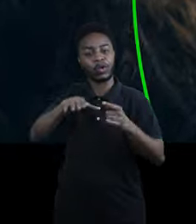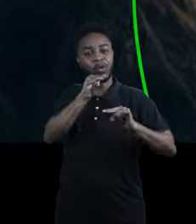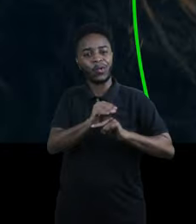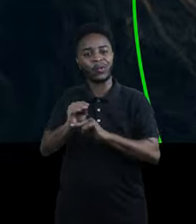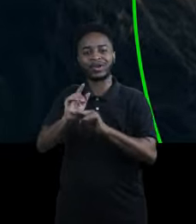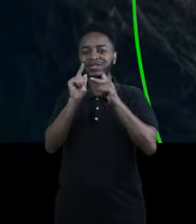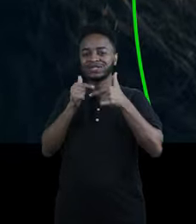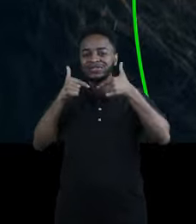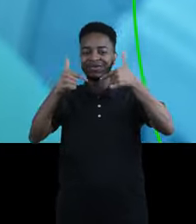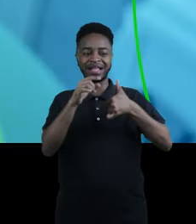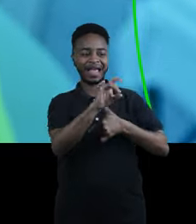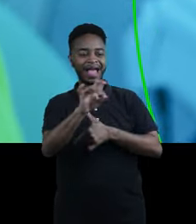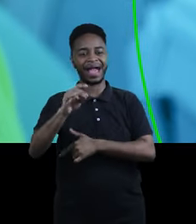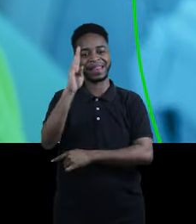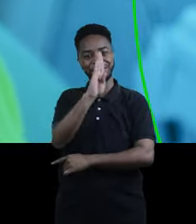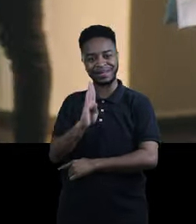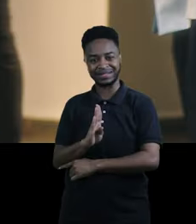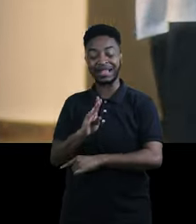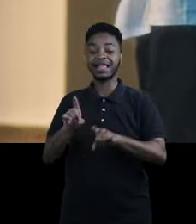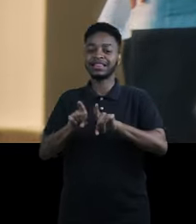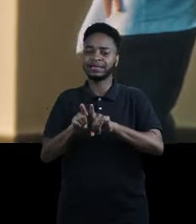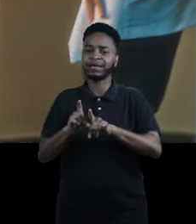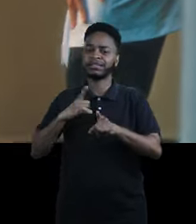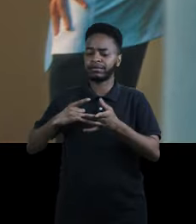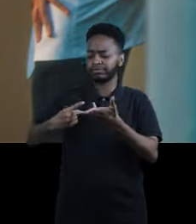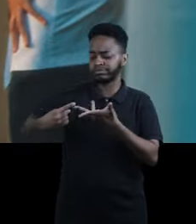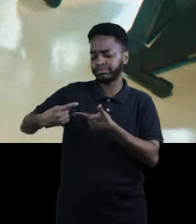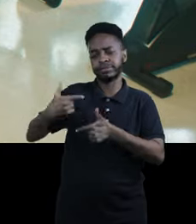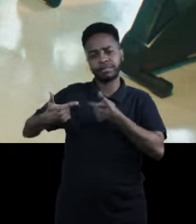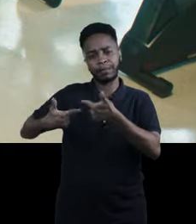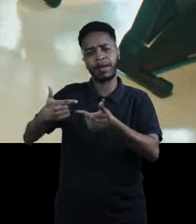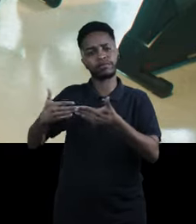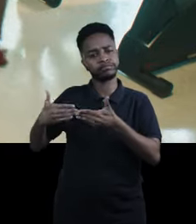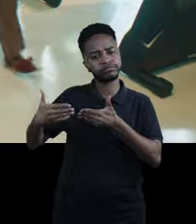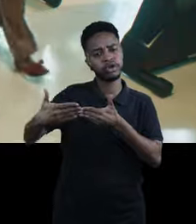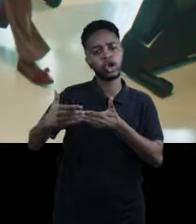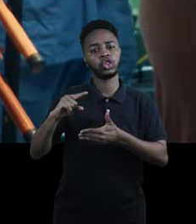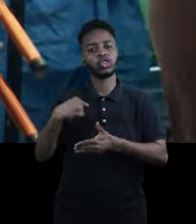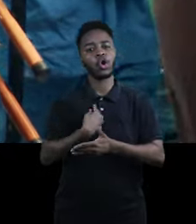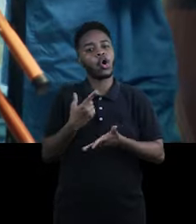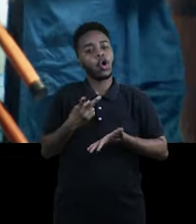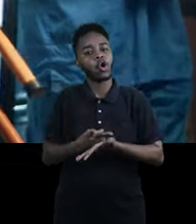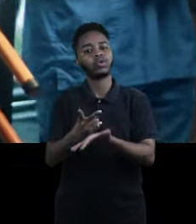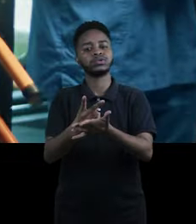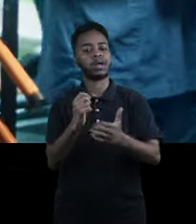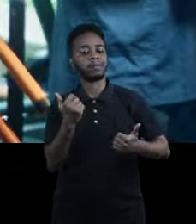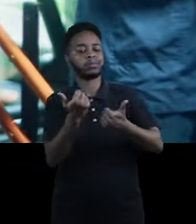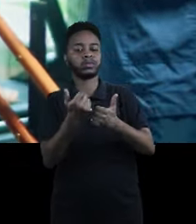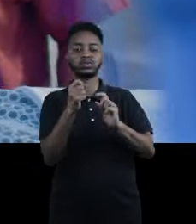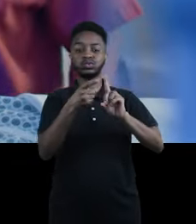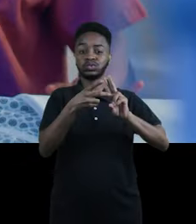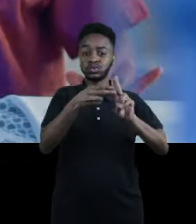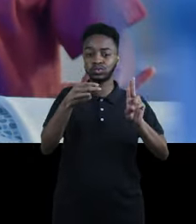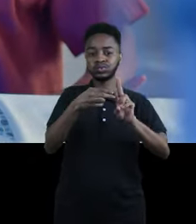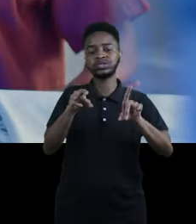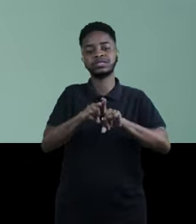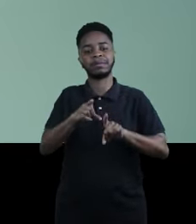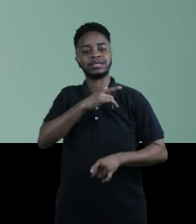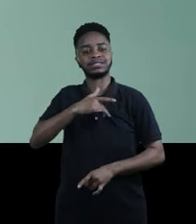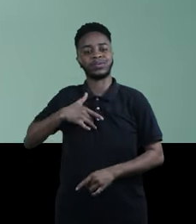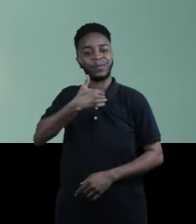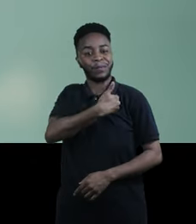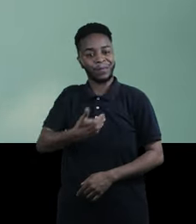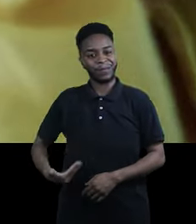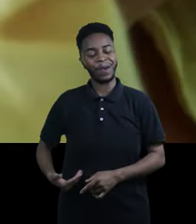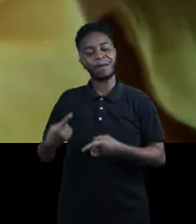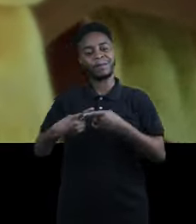cuidando dos sorrisos dos brasileiros. Ainda tem muito a fazer e vamos seguir assim, fortalecendo o SUS e a saúde